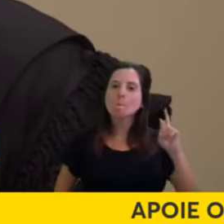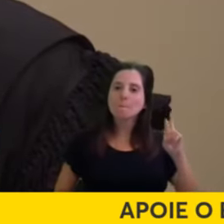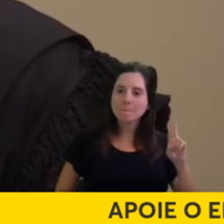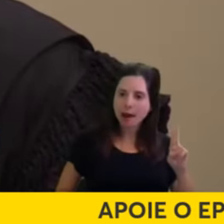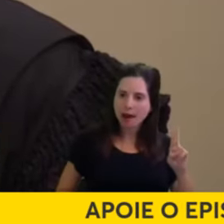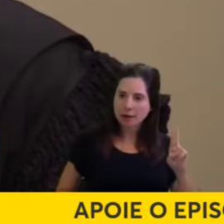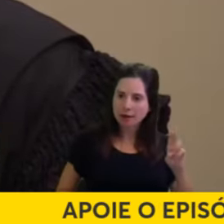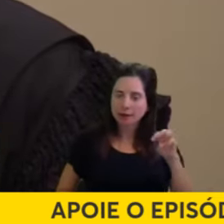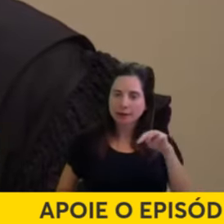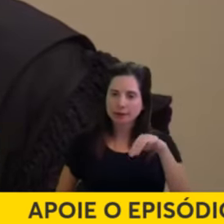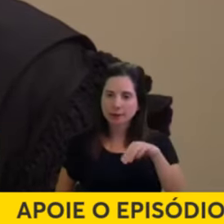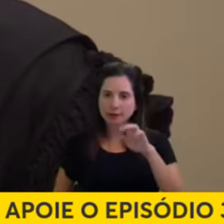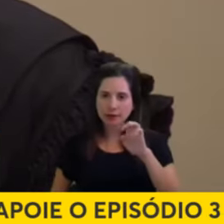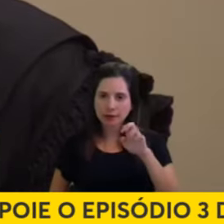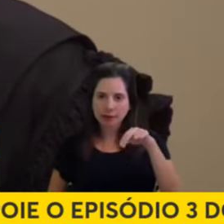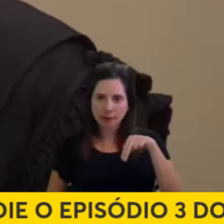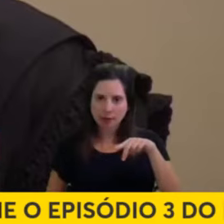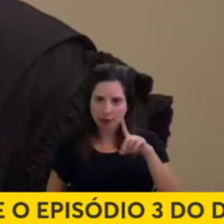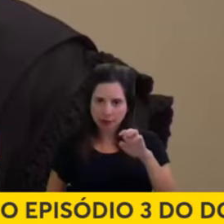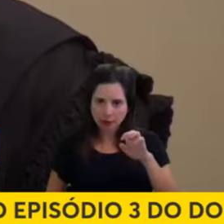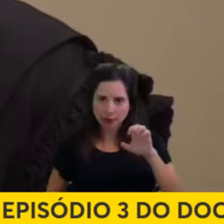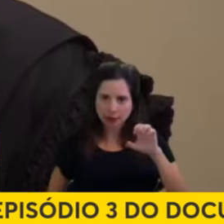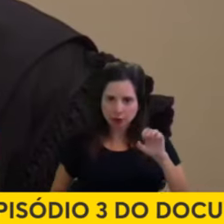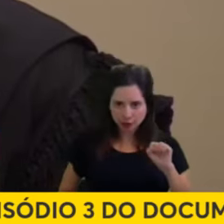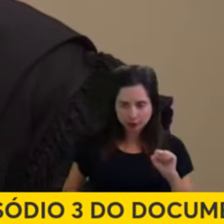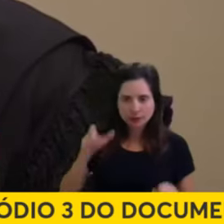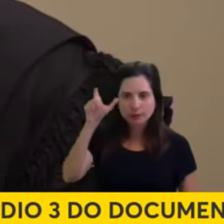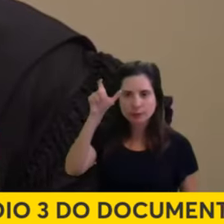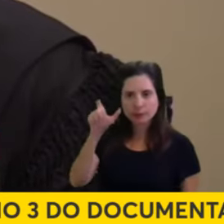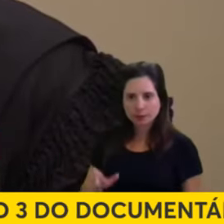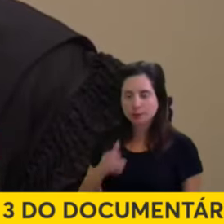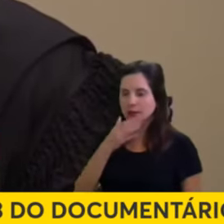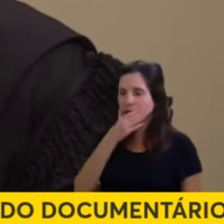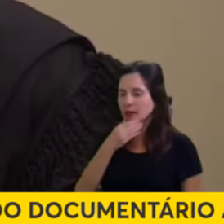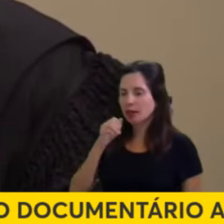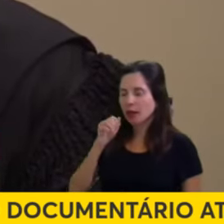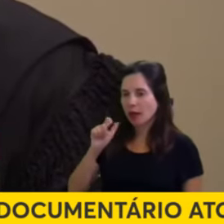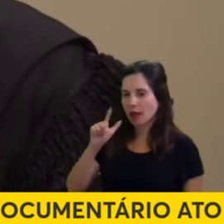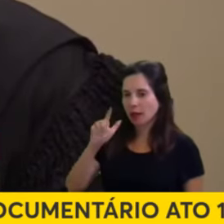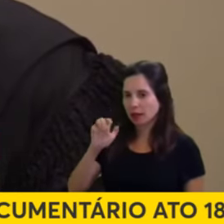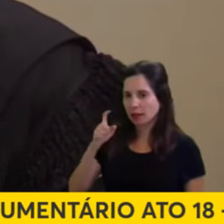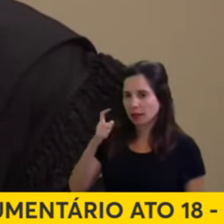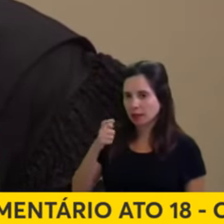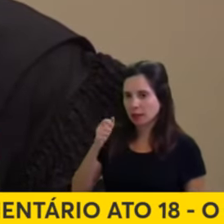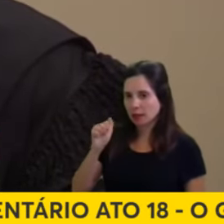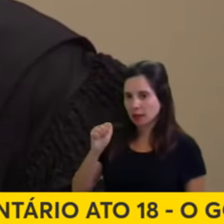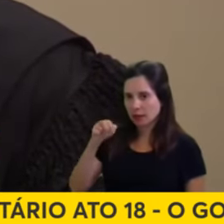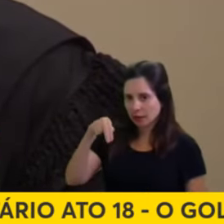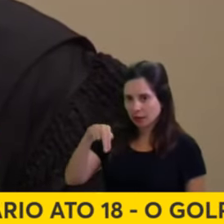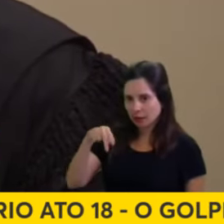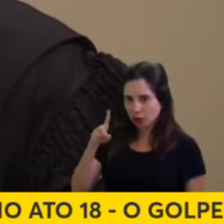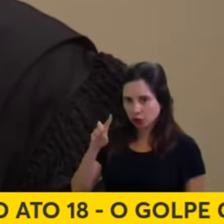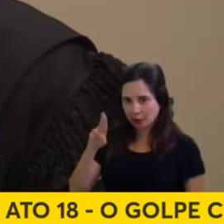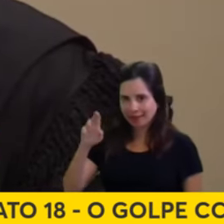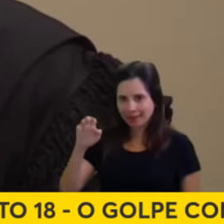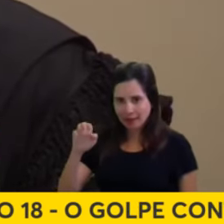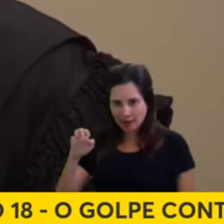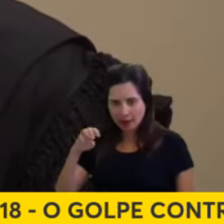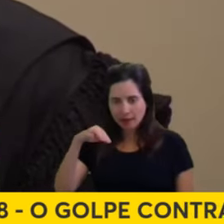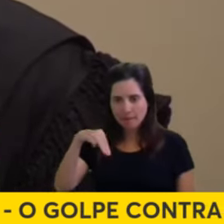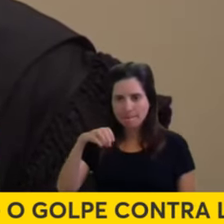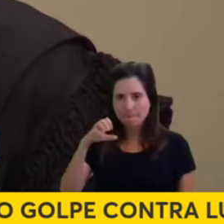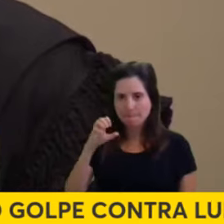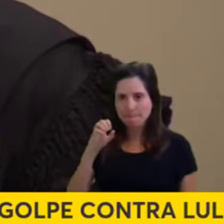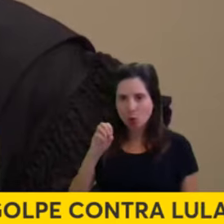Alexandre Moraes a narrativa das iniciais de abuso de poder econômico não foi evidenciada pela prova produzida os gastos da